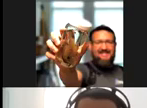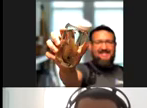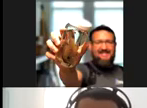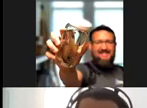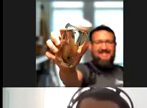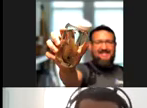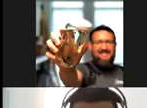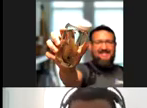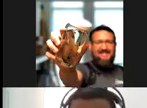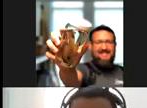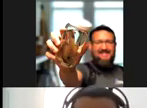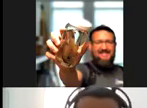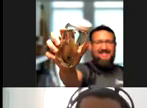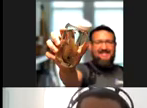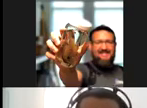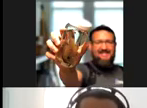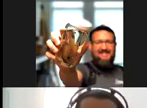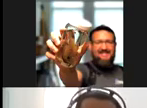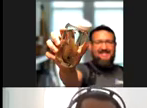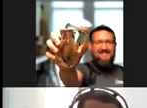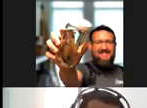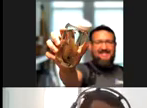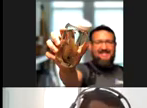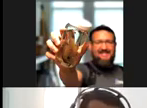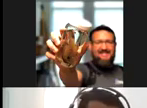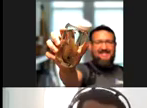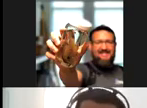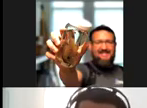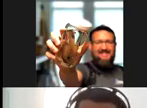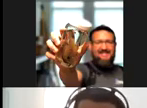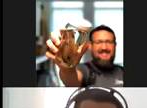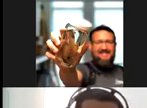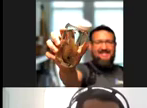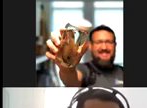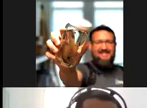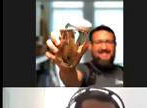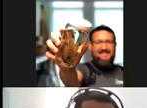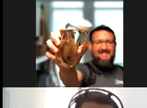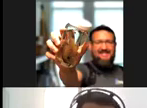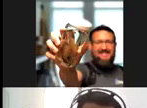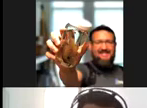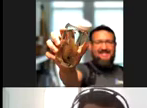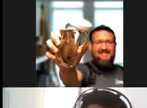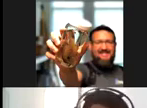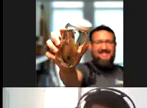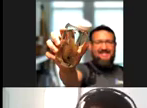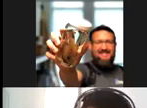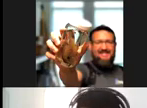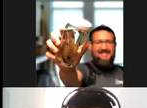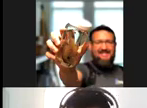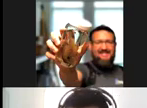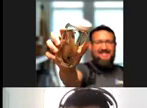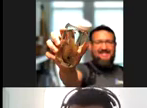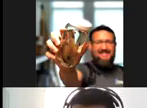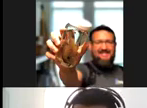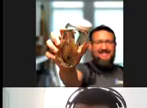da gravidade e no vácuo. Então, assim, e tem várias piadas nessa linha. Tem a piada tinha um senhor que era